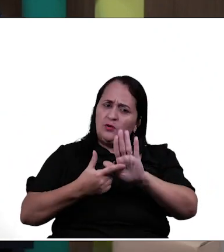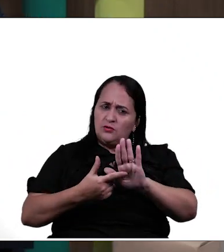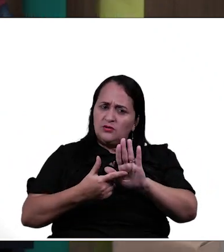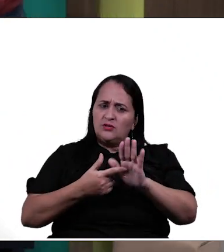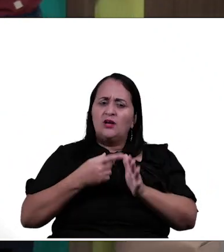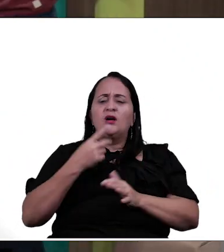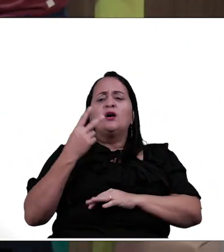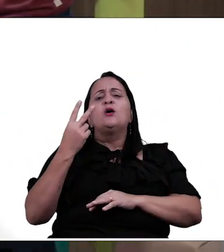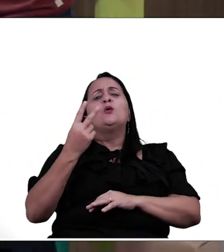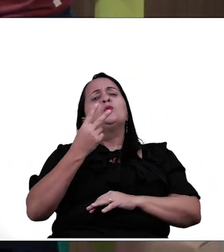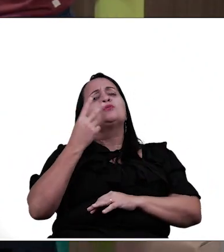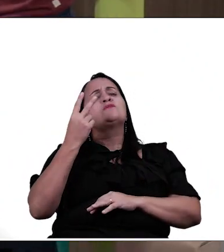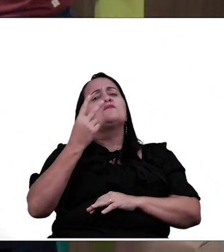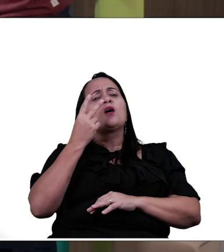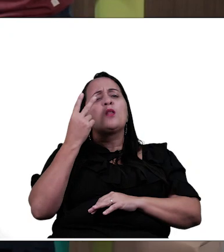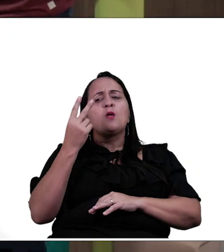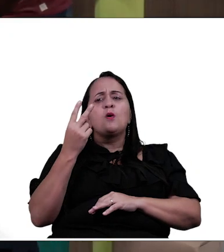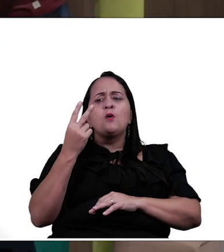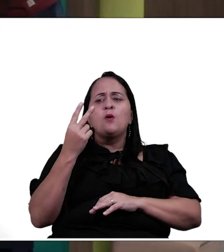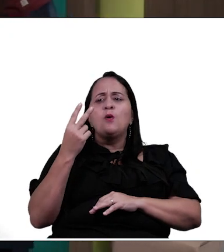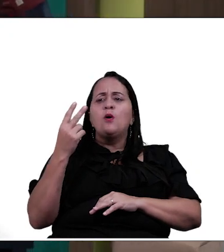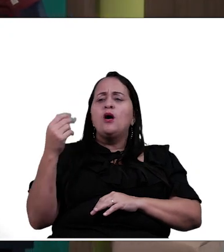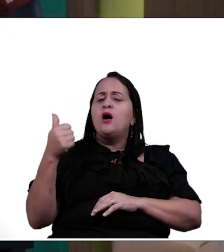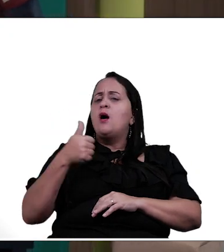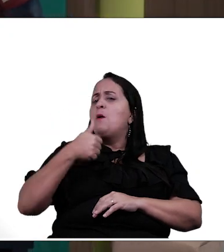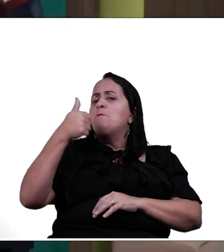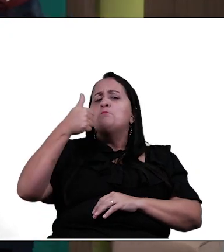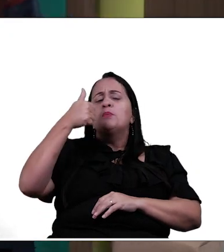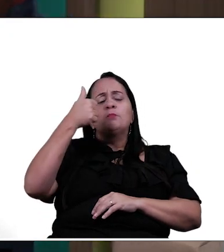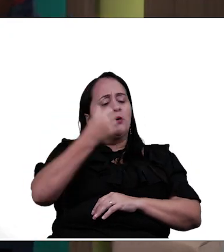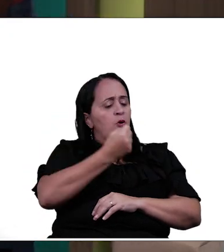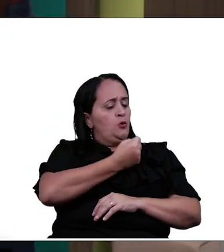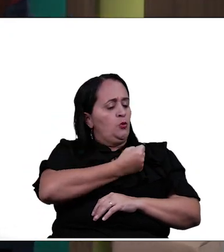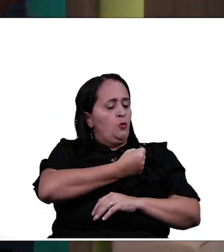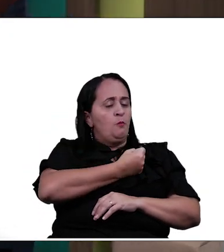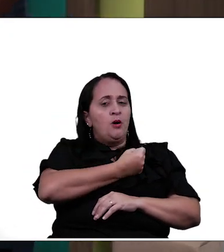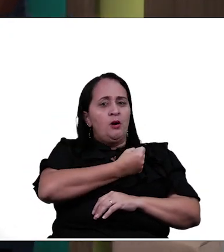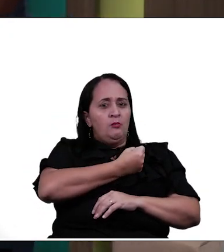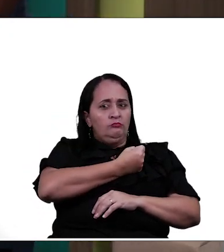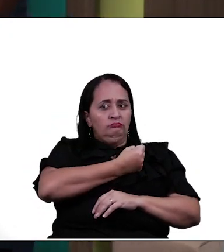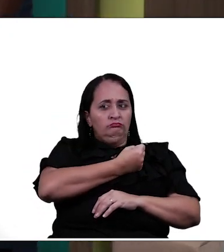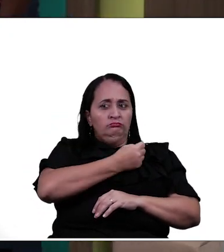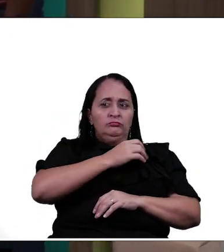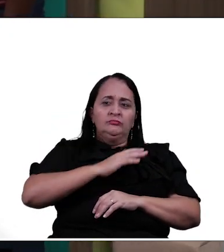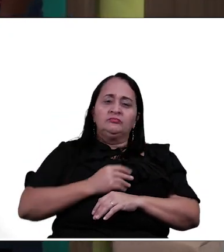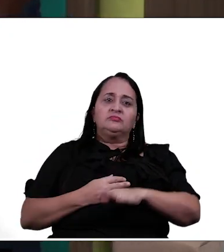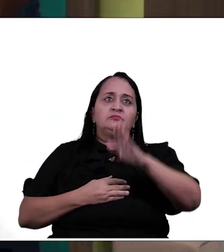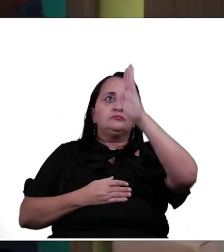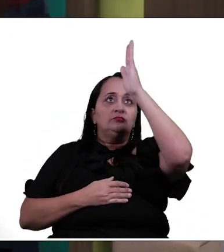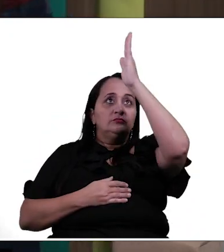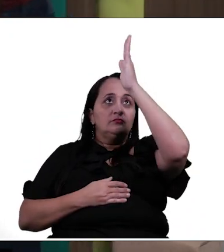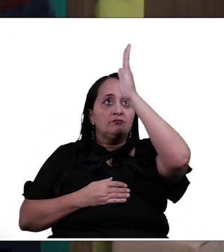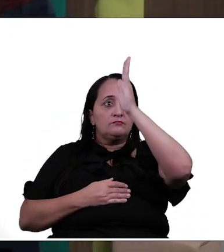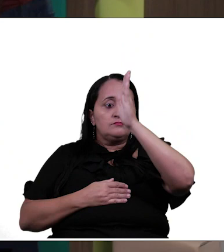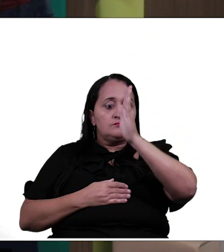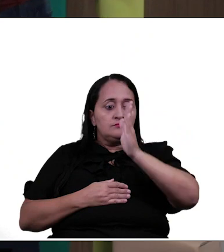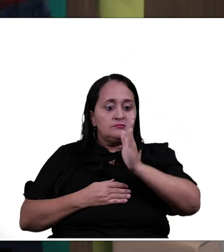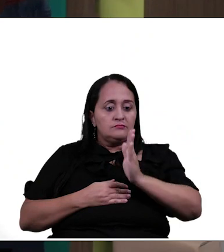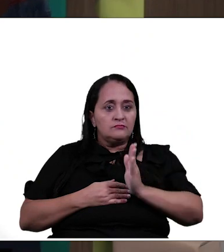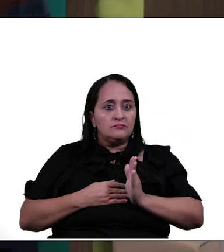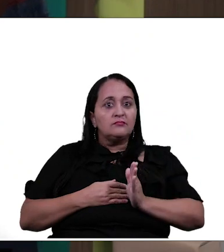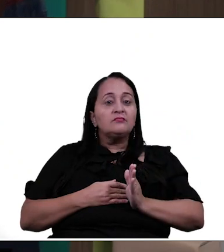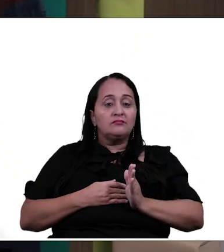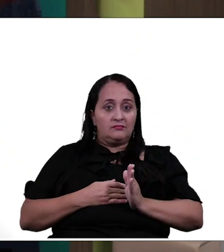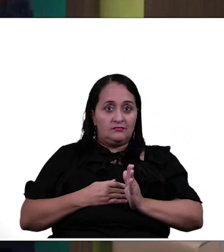0,1555, nessa dízima periódica, a parte que se repete continua sendo o 5, mas eu tive